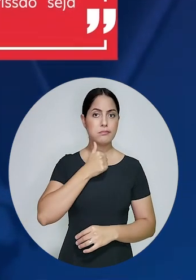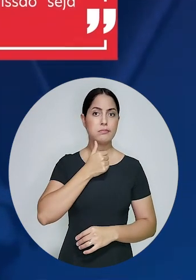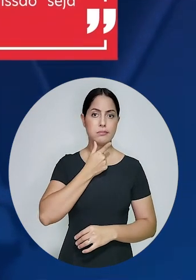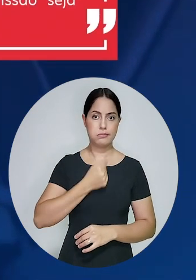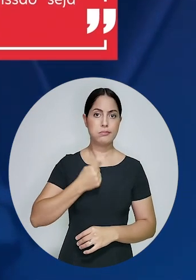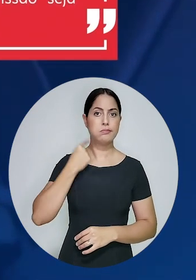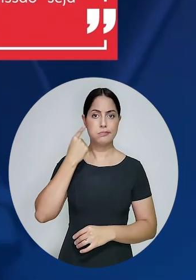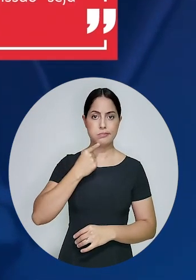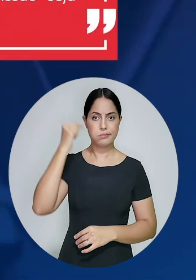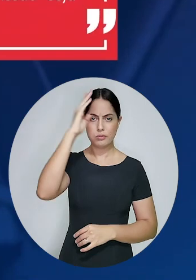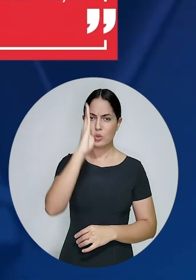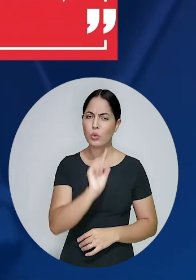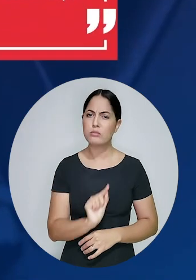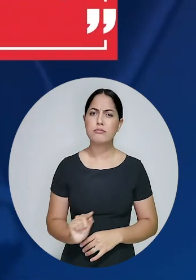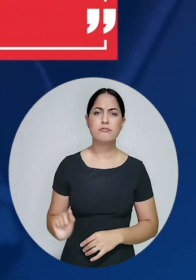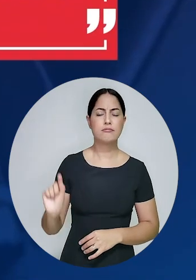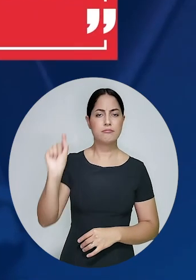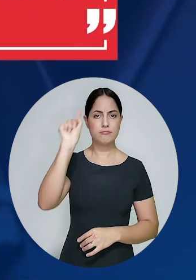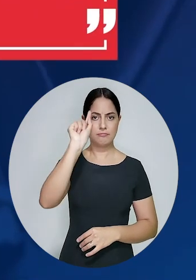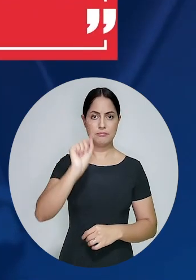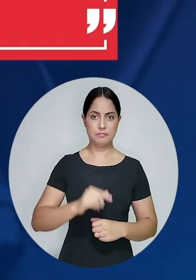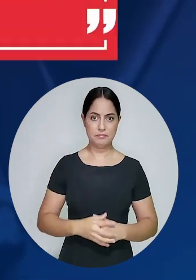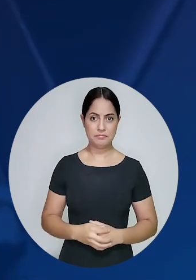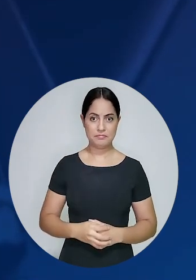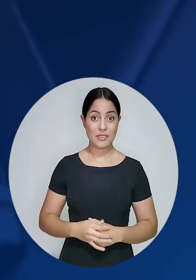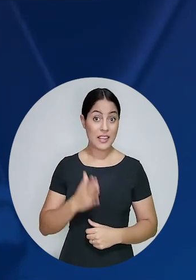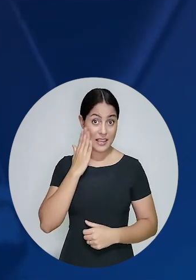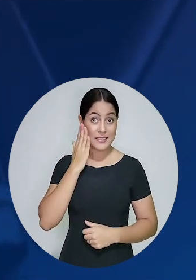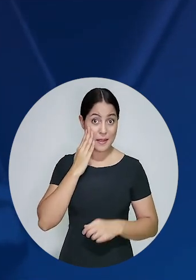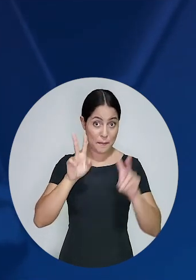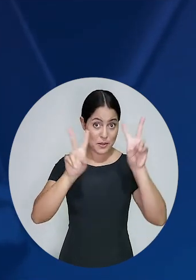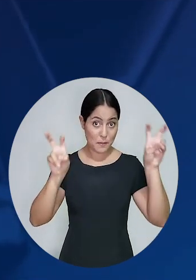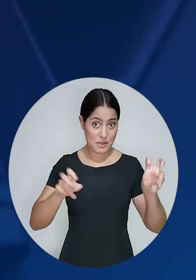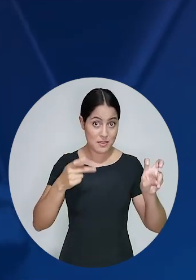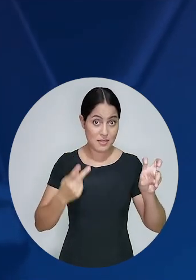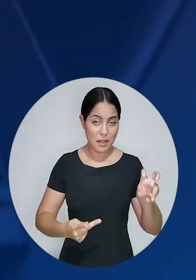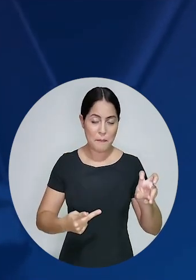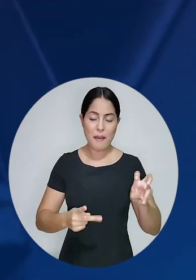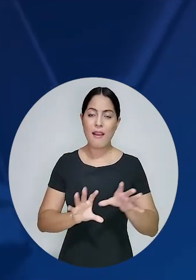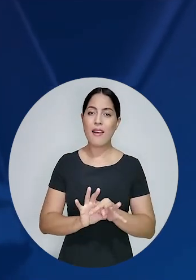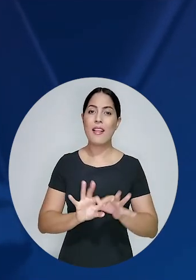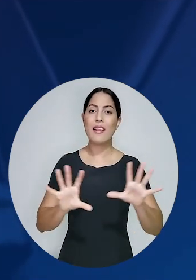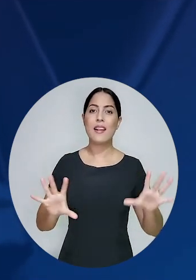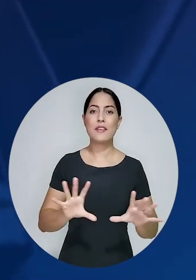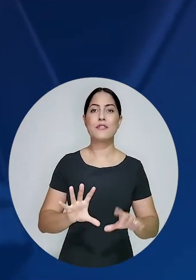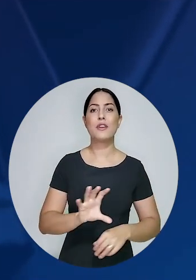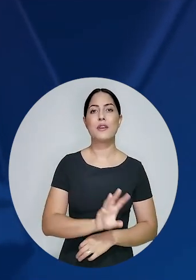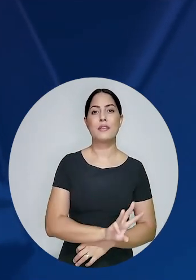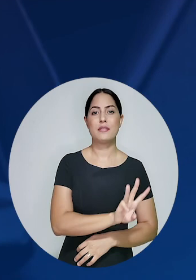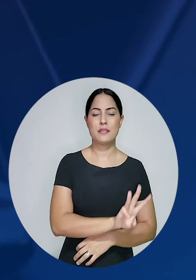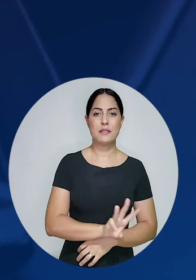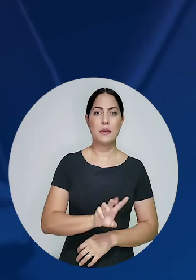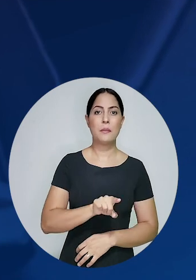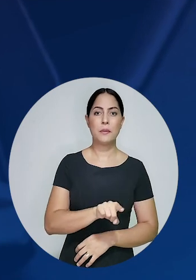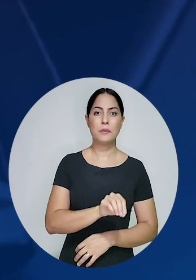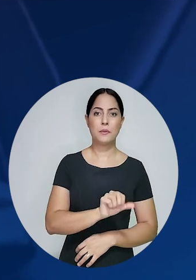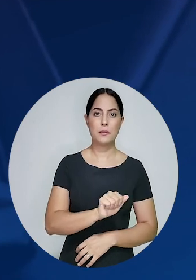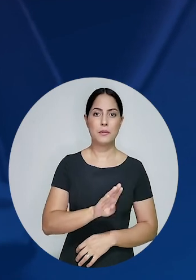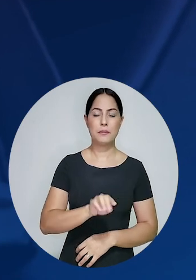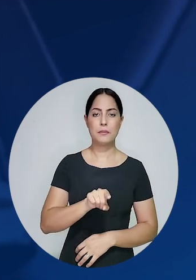das advogadas e advogados brasileiros. A matéria completa sobre este assunto você confere em